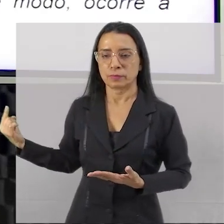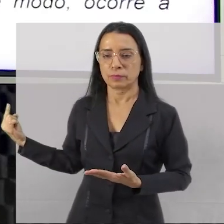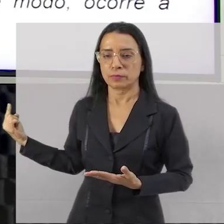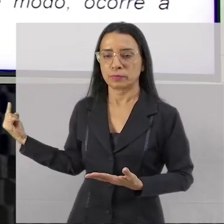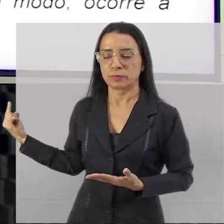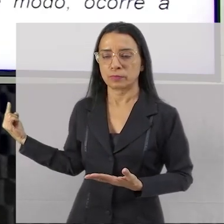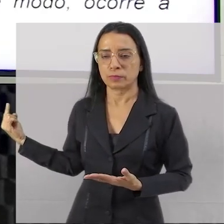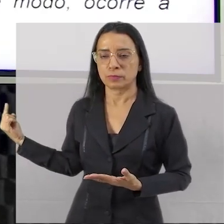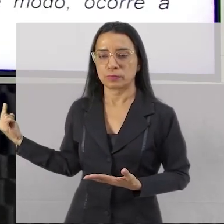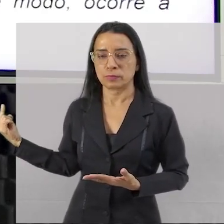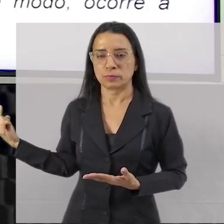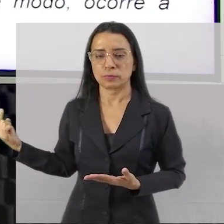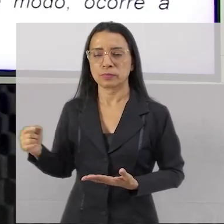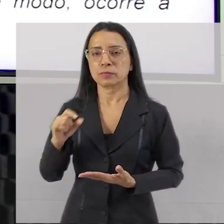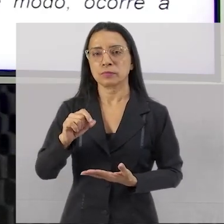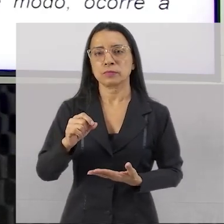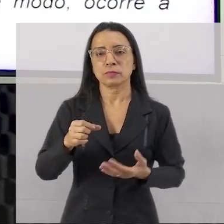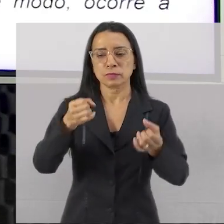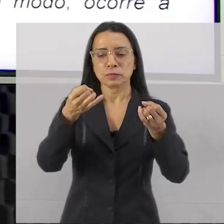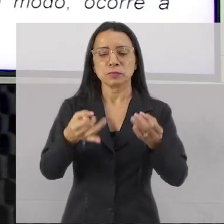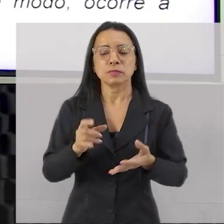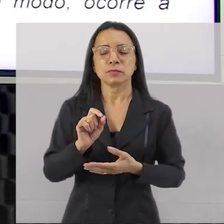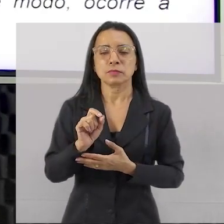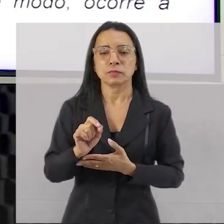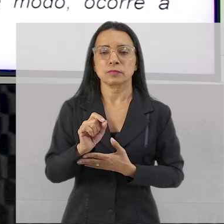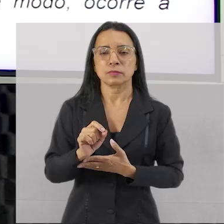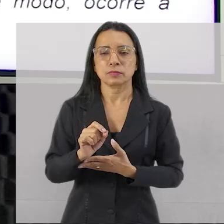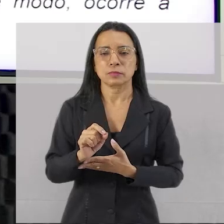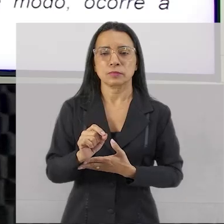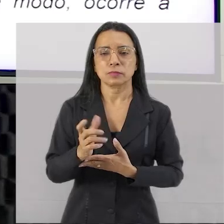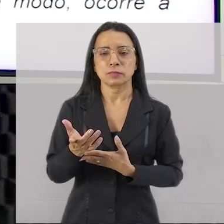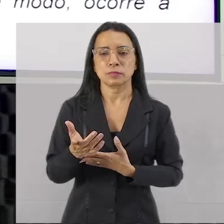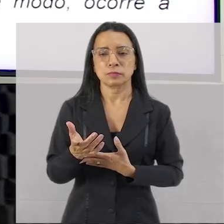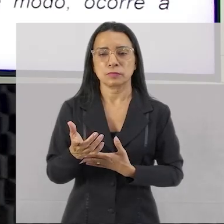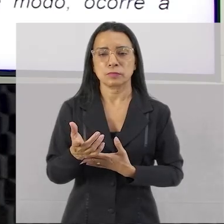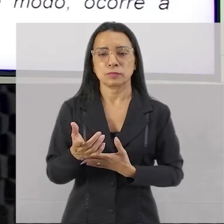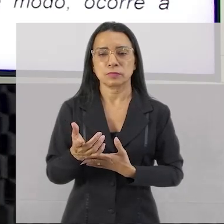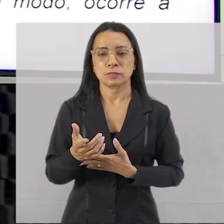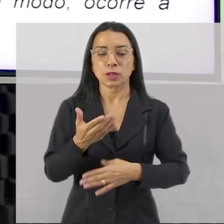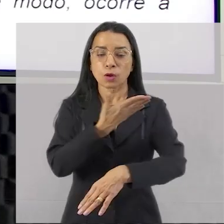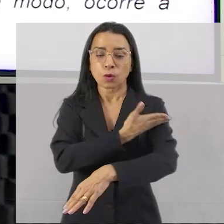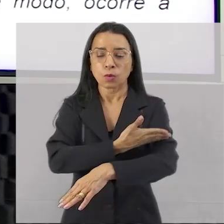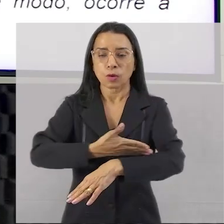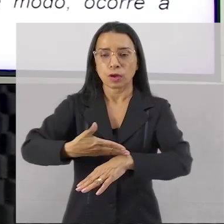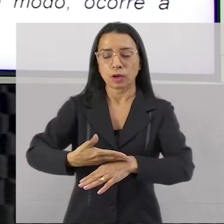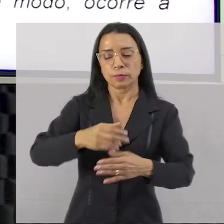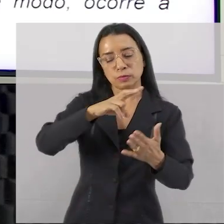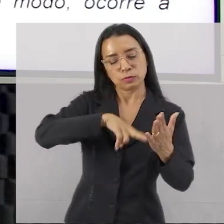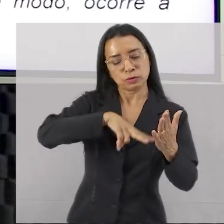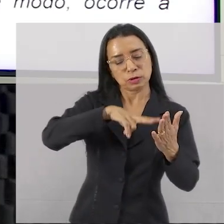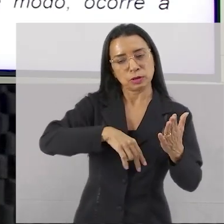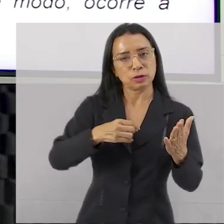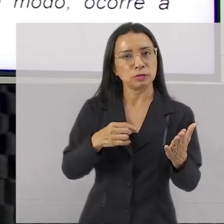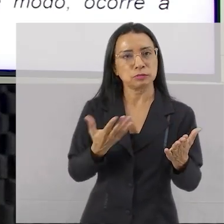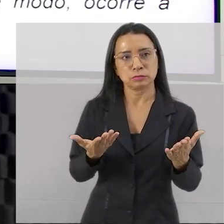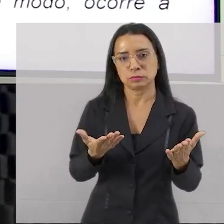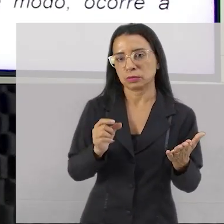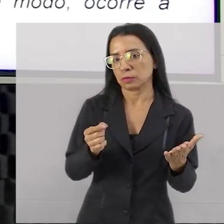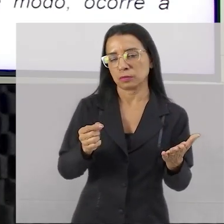bola mesmo. Ele está dizendo o quê? Olha, o hábito de ler, hoje, ele não é